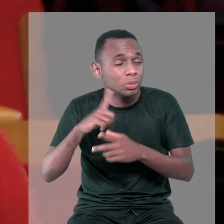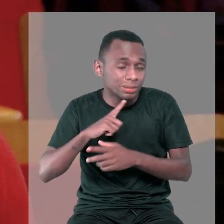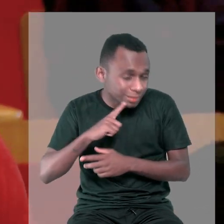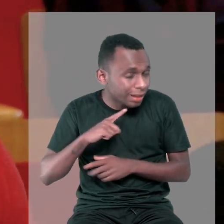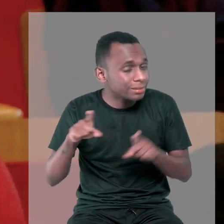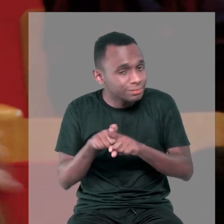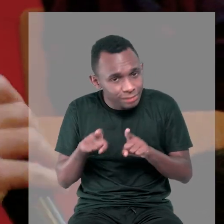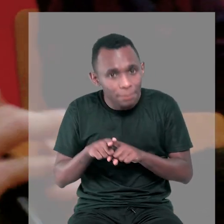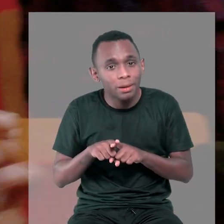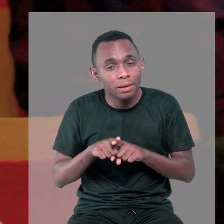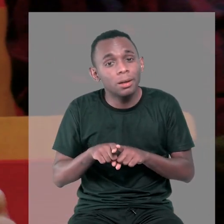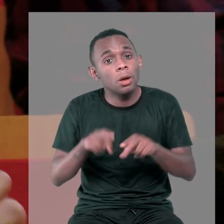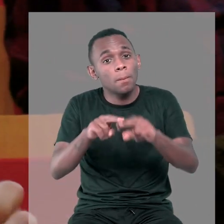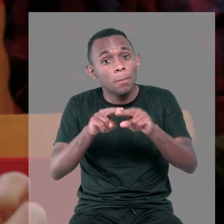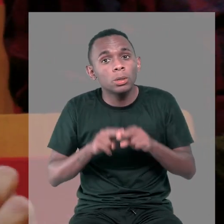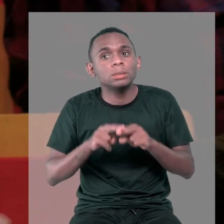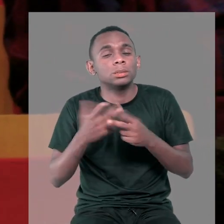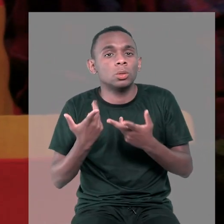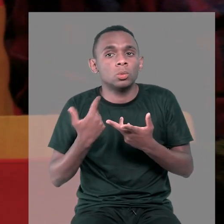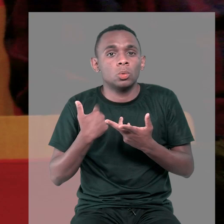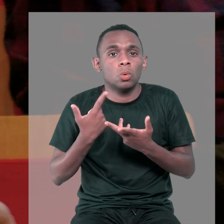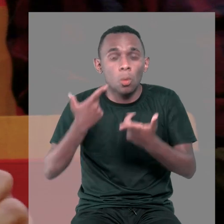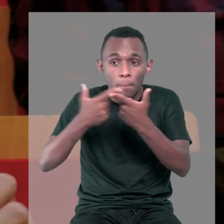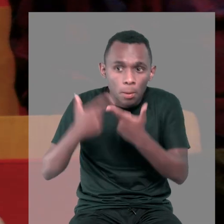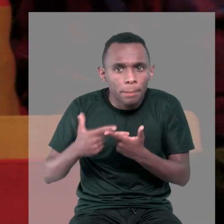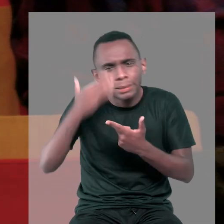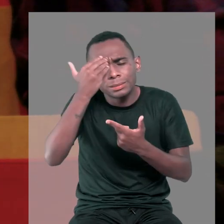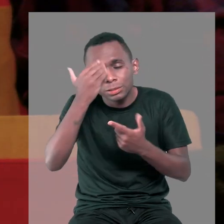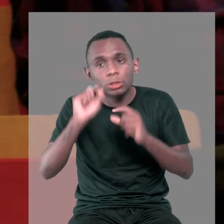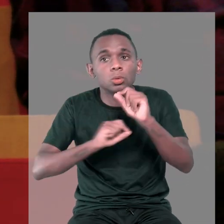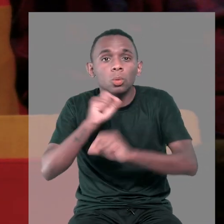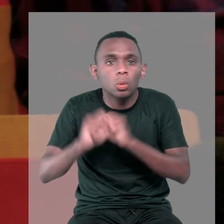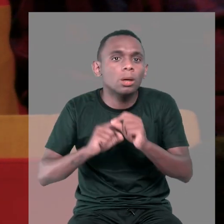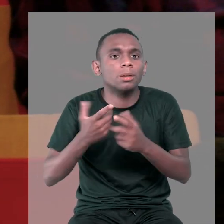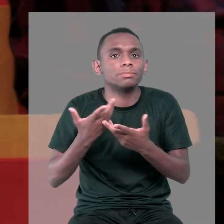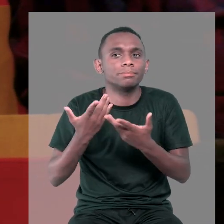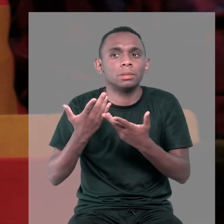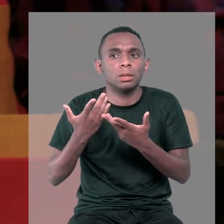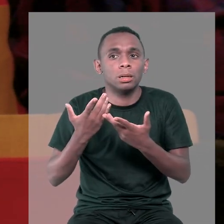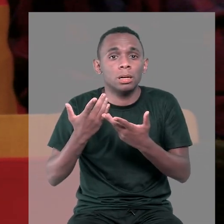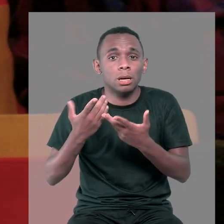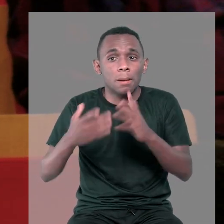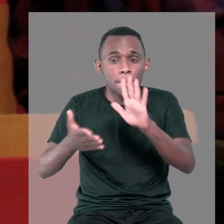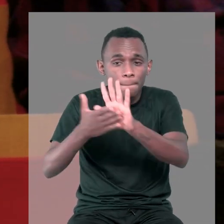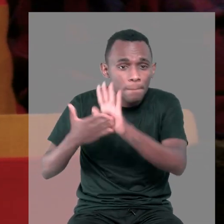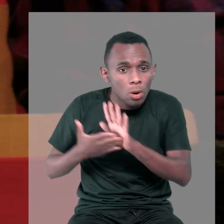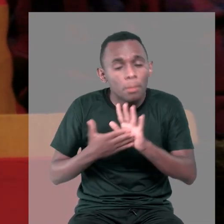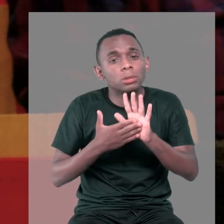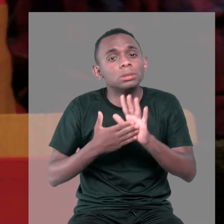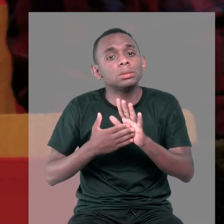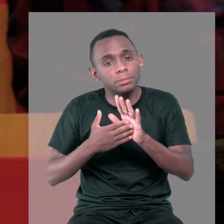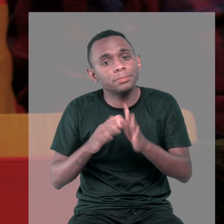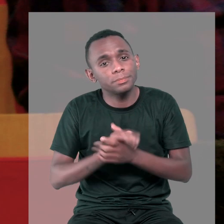pergunta. Boa noite, professor. Obrigado pela palestra. Eu vou colocar uma questão que talvez a Hannah Arendt